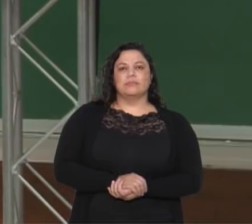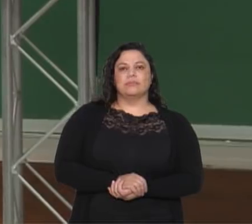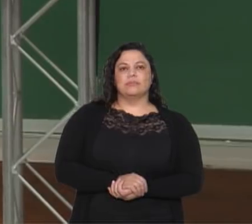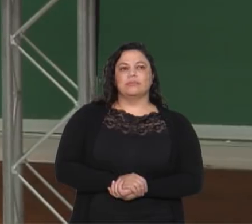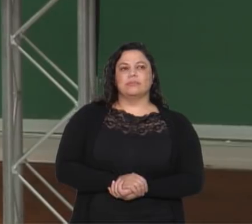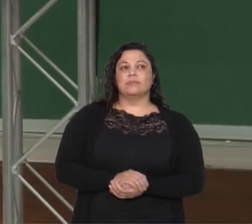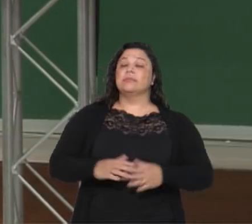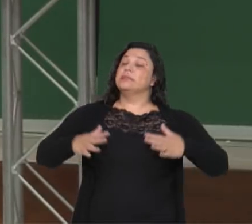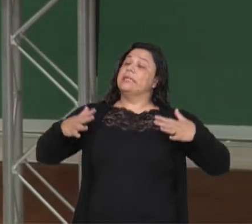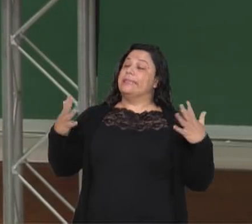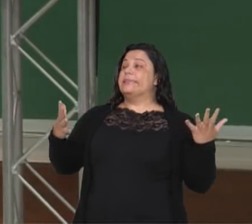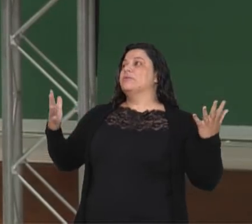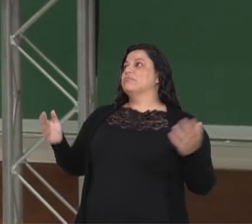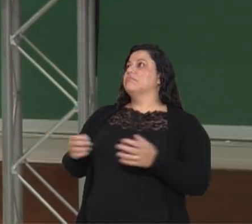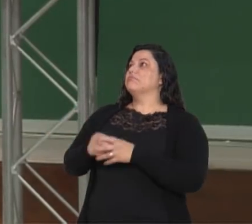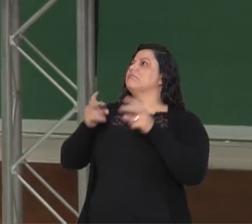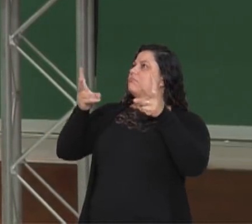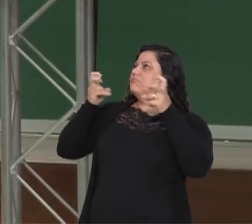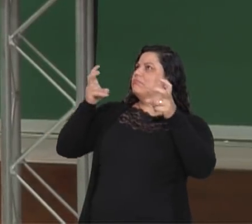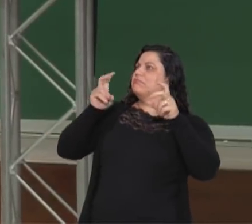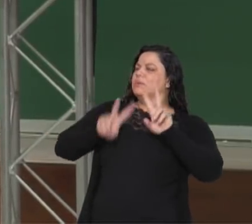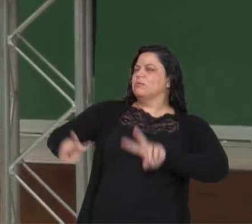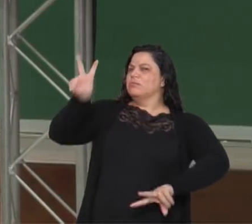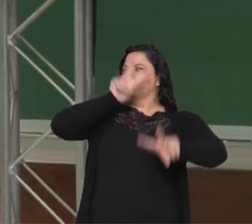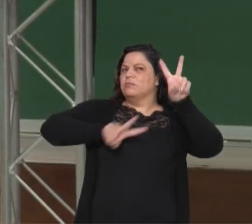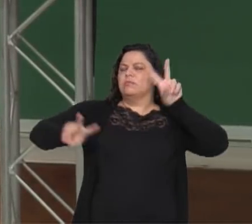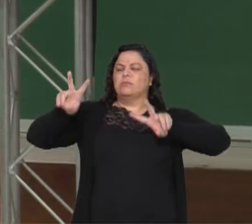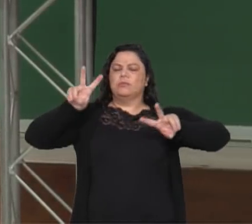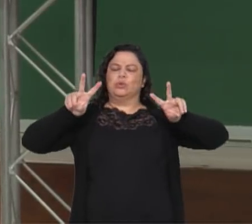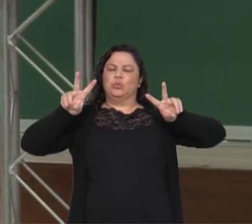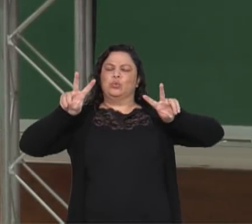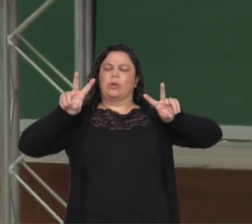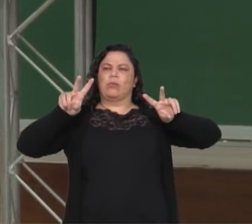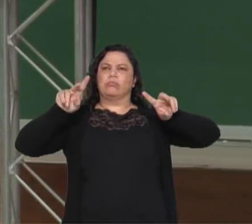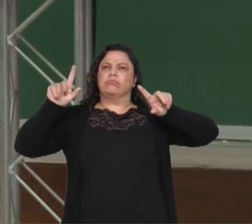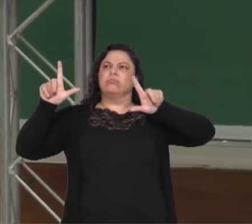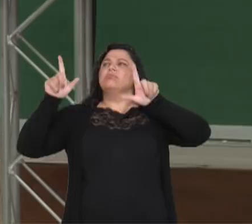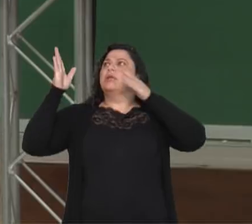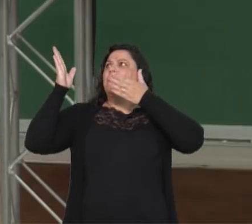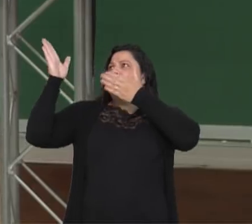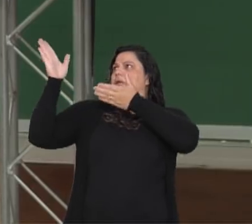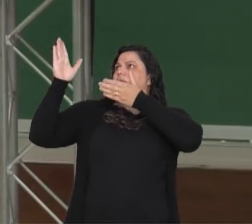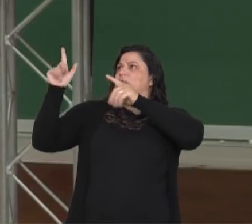a gente observa que ali existe mais de uma linha formando essa onda.